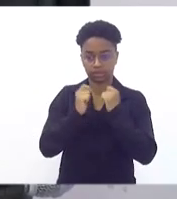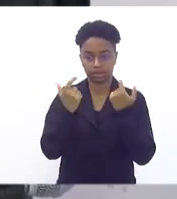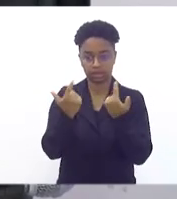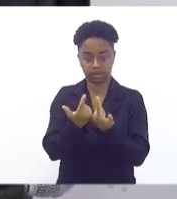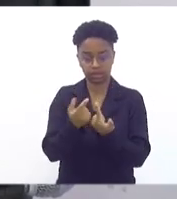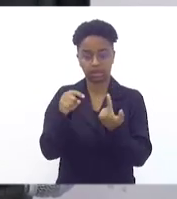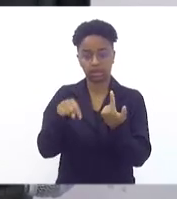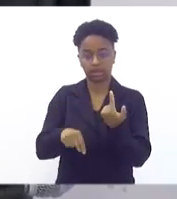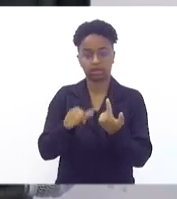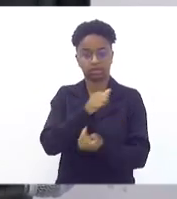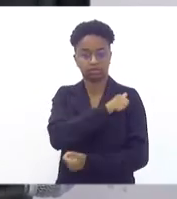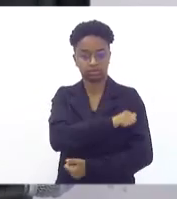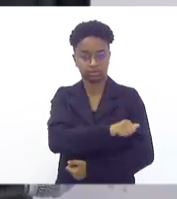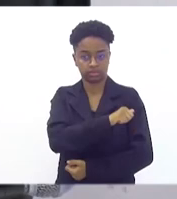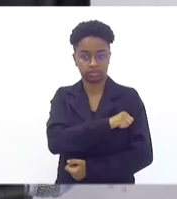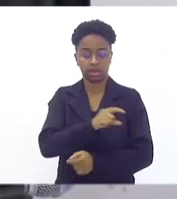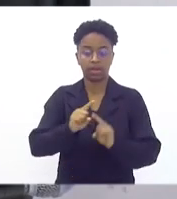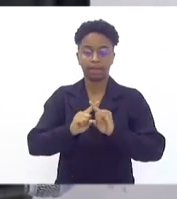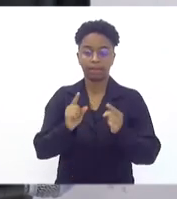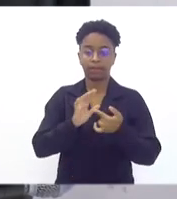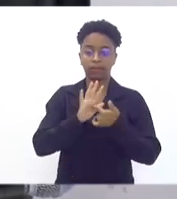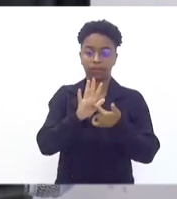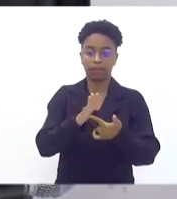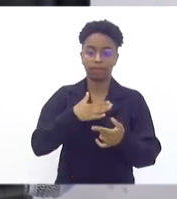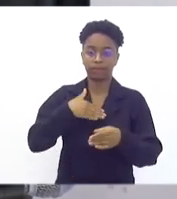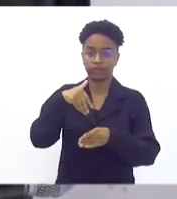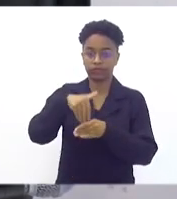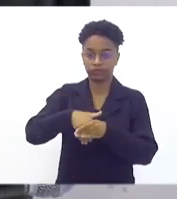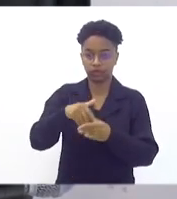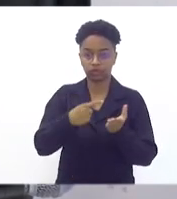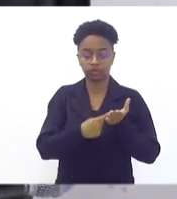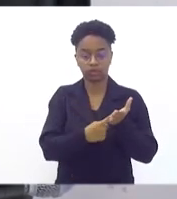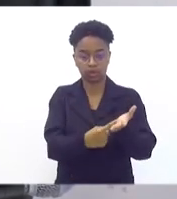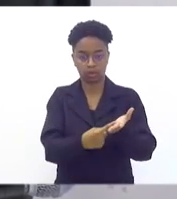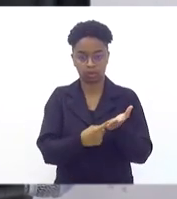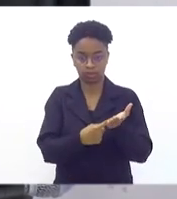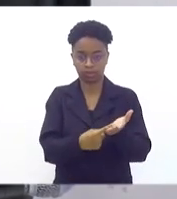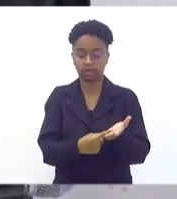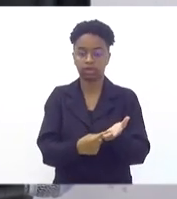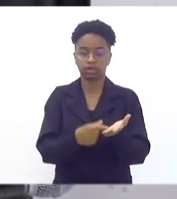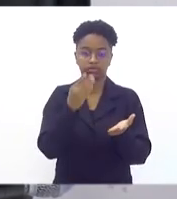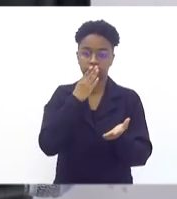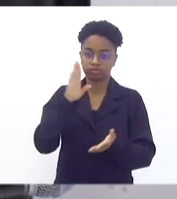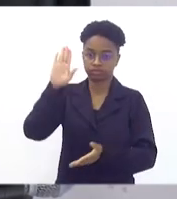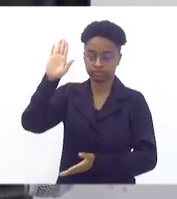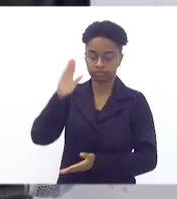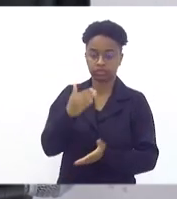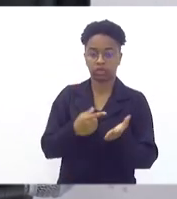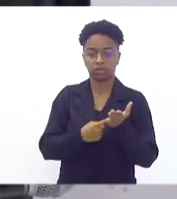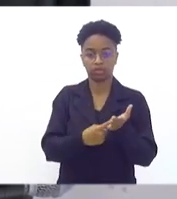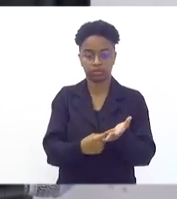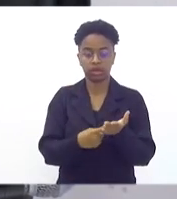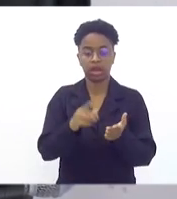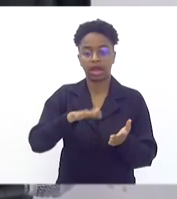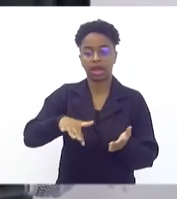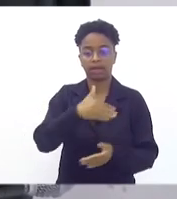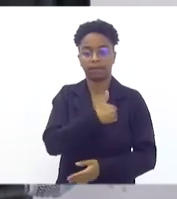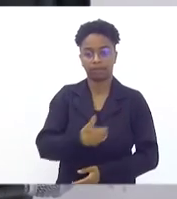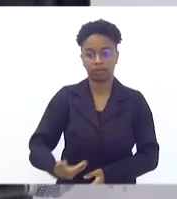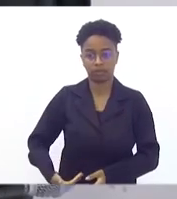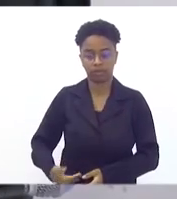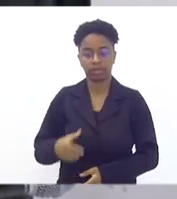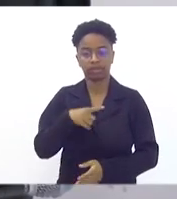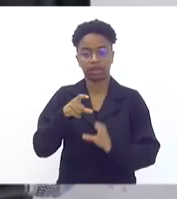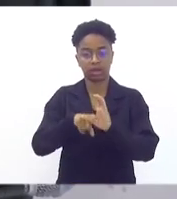do Estado do Rio de Janeiro ratificando meus votos de compromisso com a coisa pública na Esfera da Autonomia e